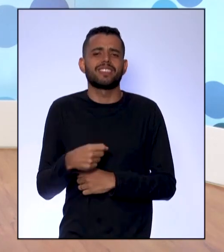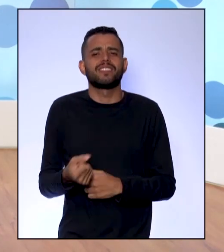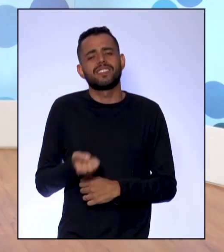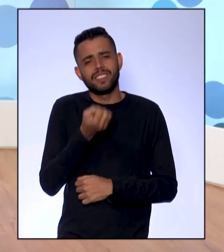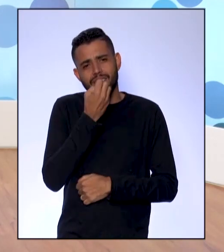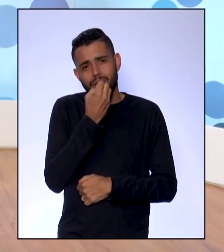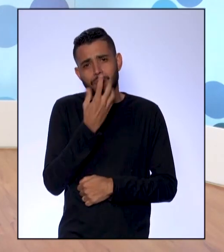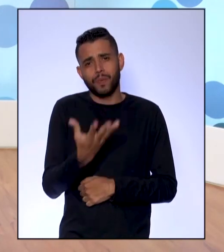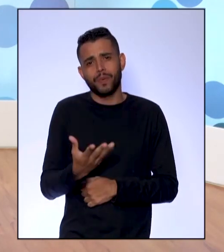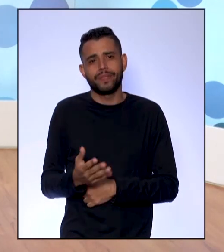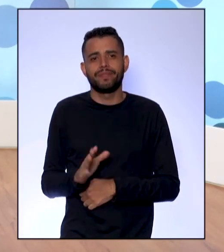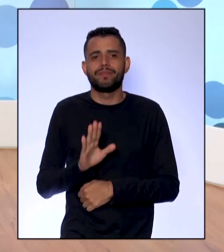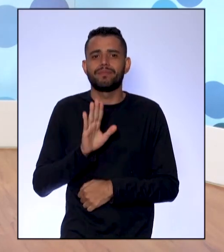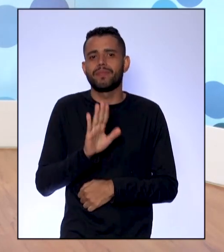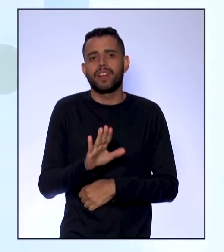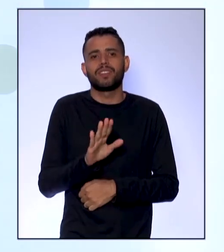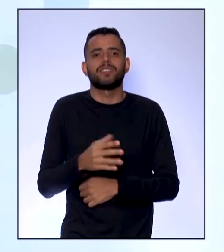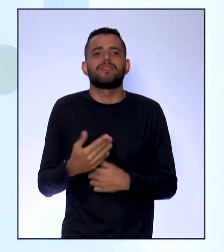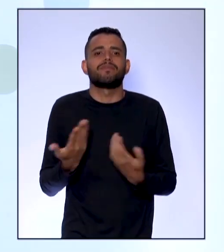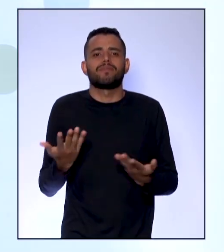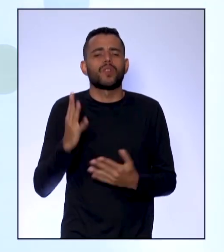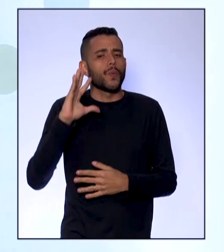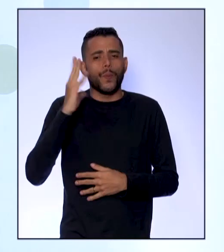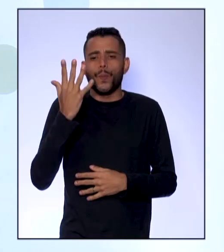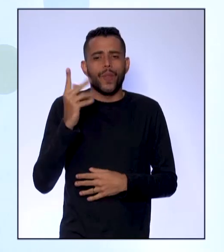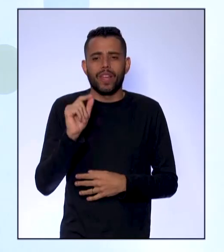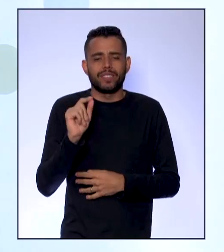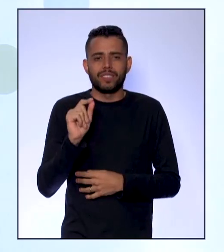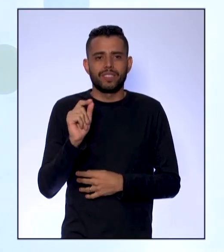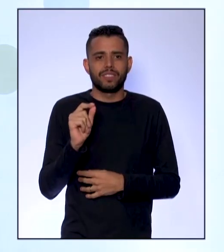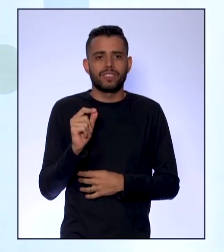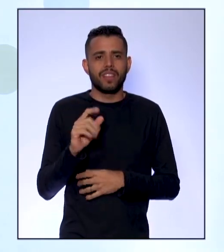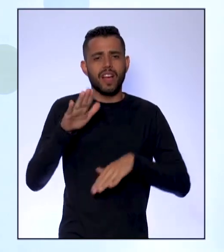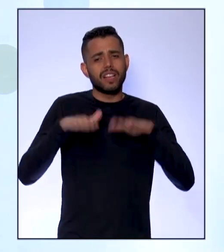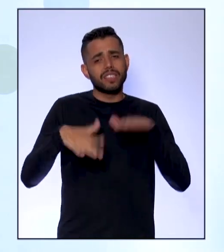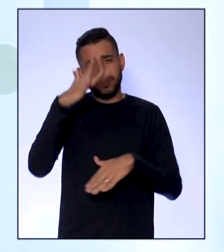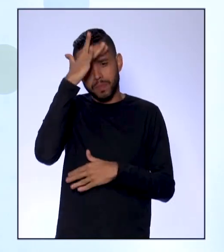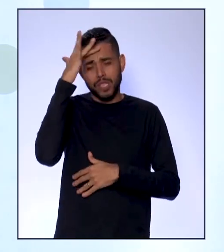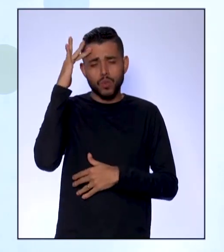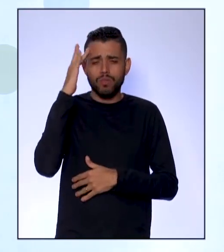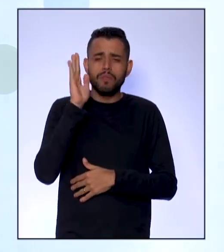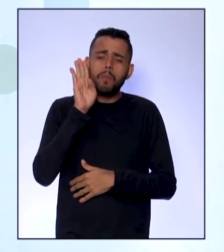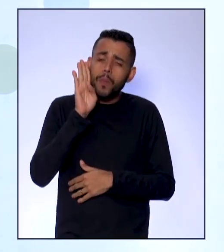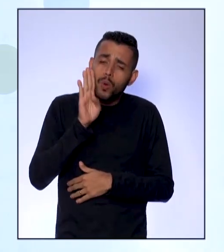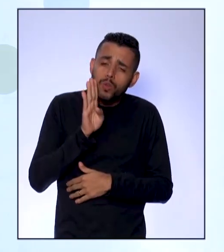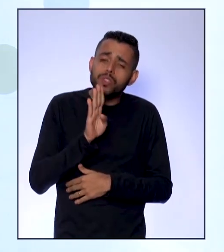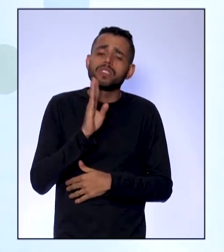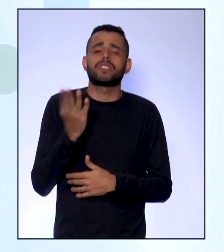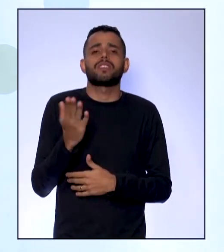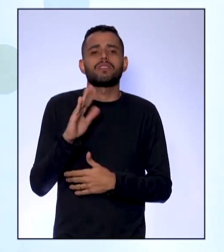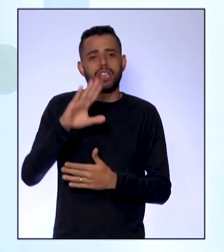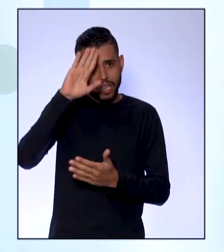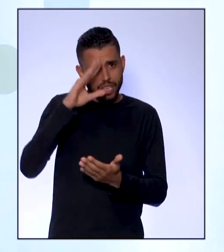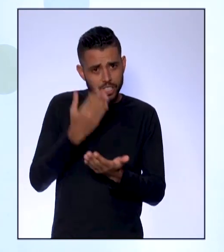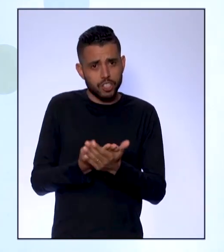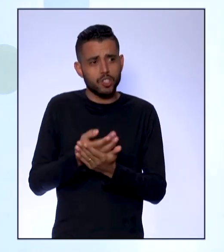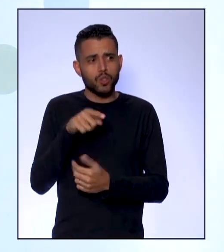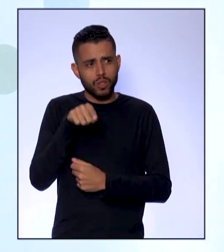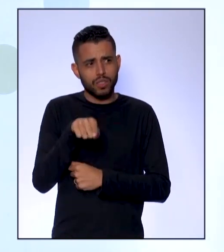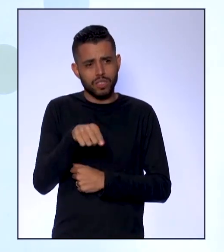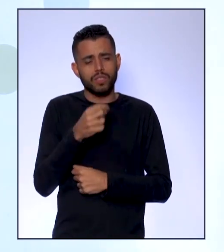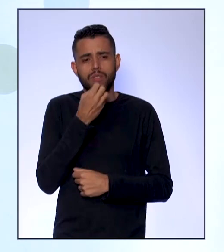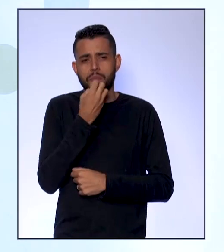bom, mas... O que acontece? Muitas vezes a pessoa fez isso numa boa intenção. Ela realmente acreditou que aquilo poderia ser bom para